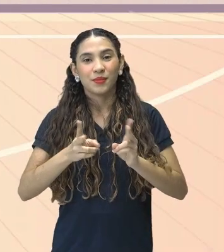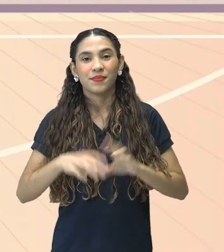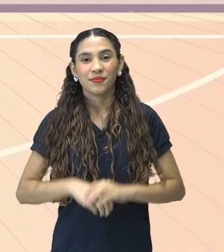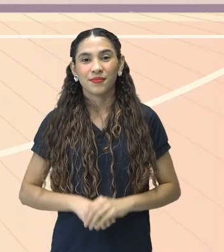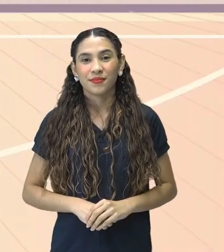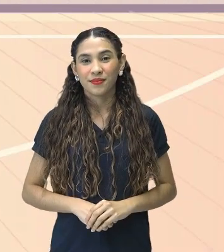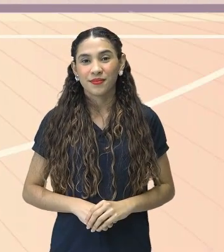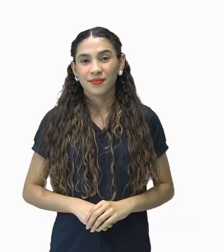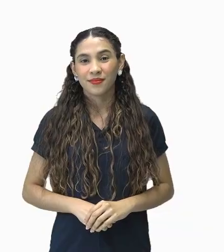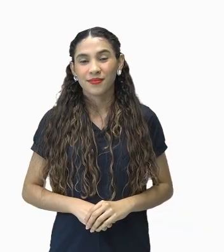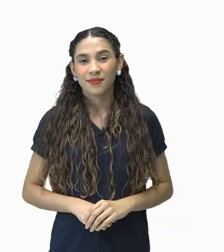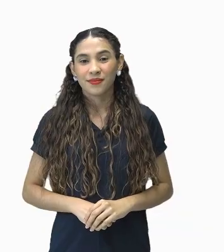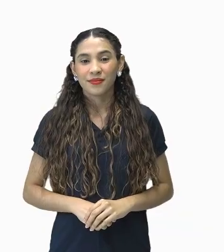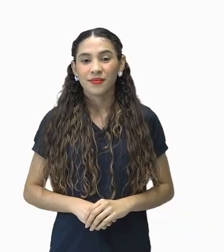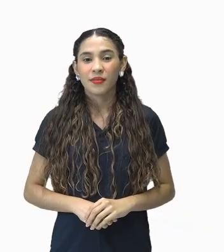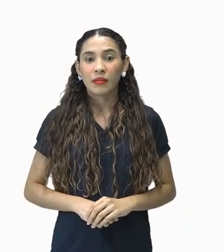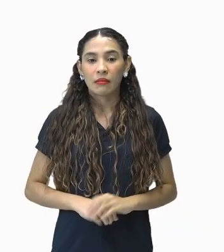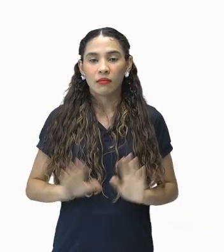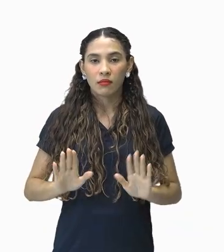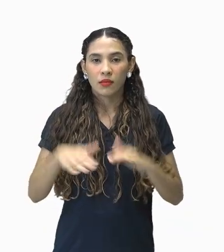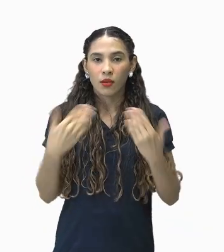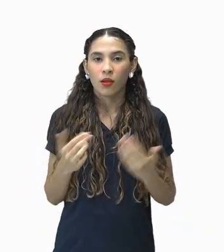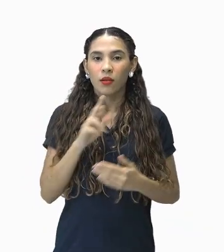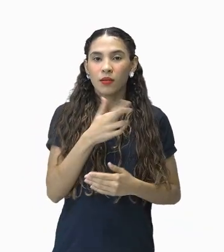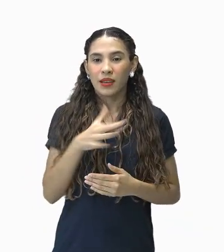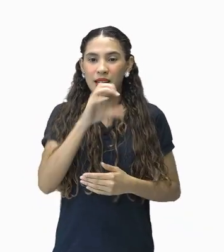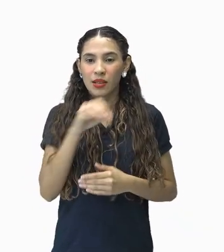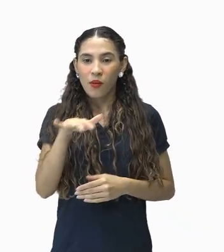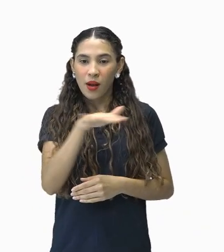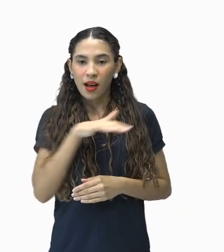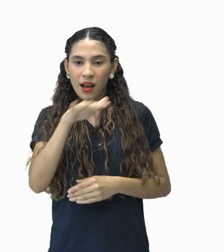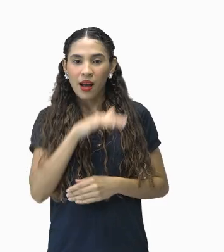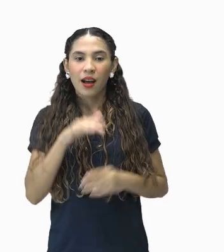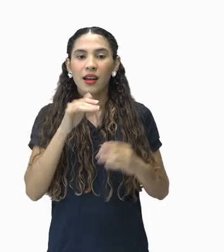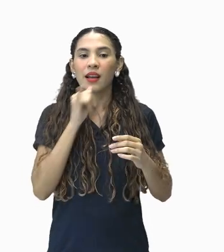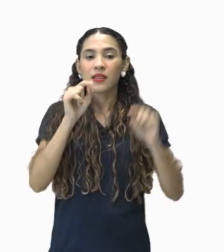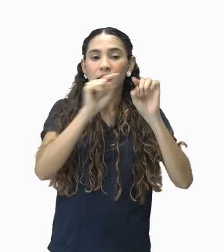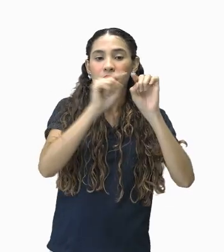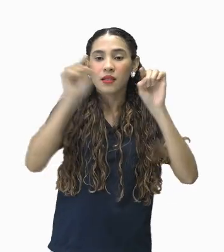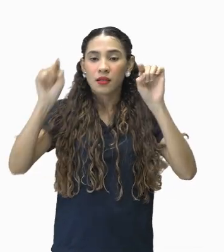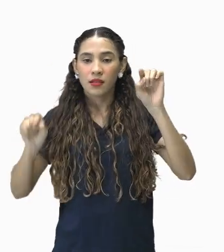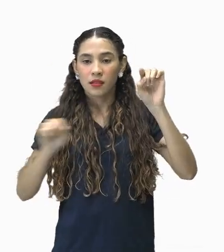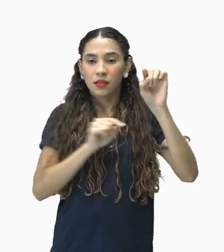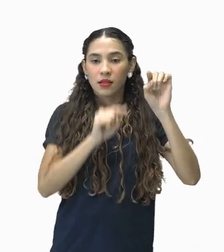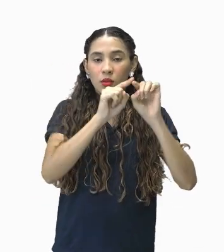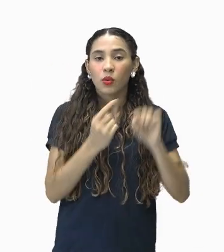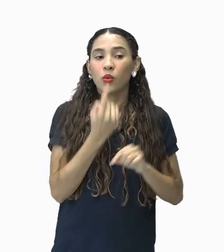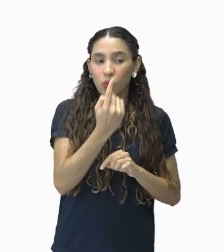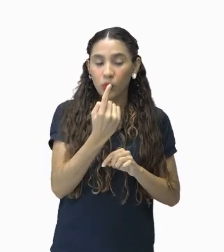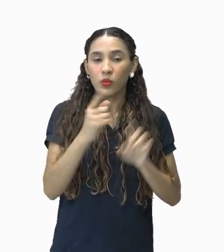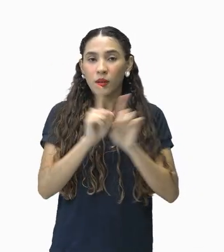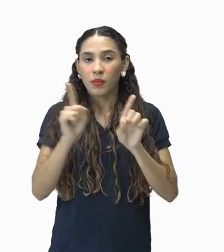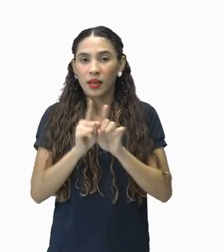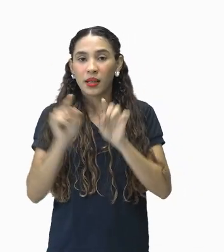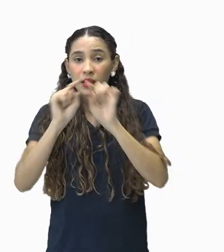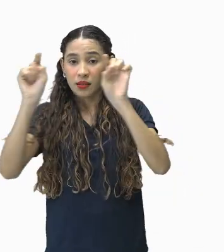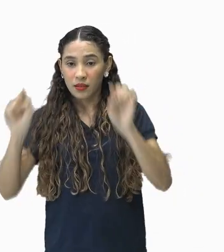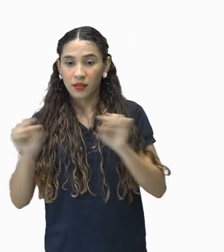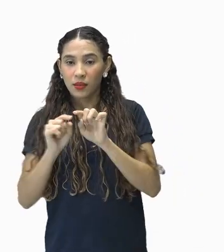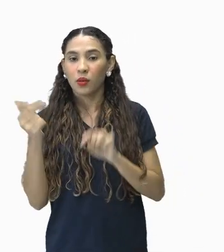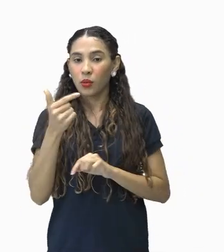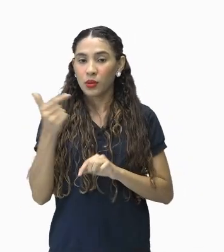continuando. Qual é a razão entre a área da região retangular 1 e a área da região retangular